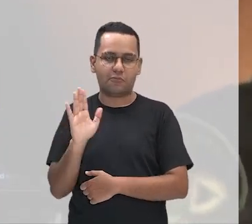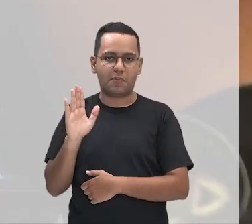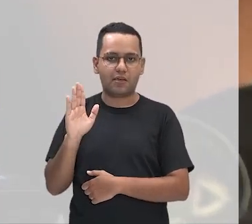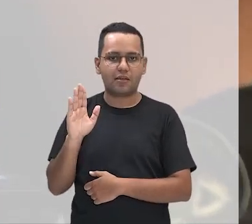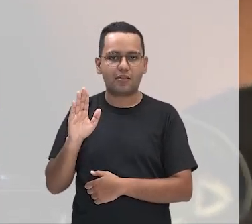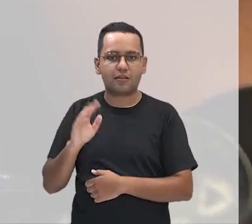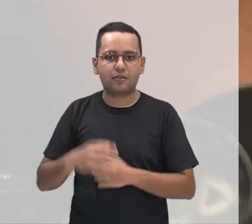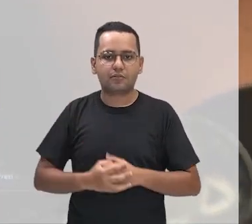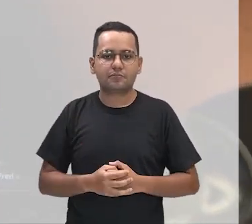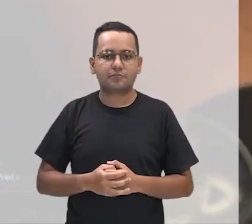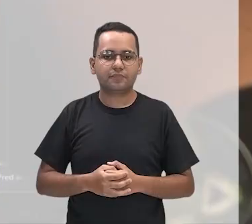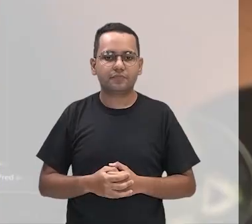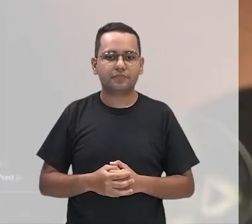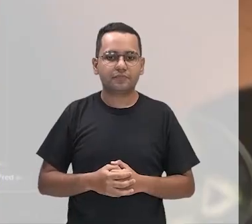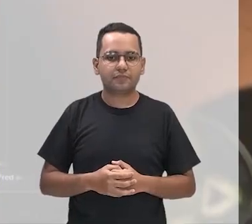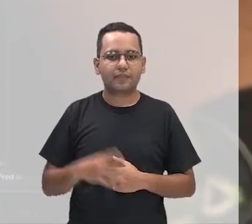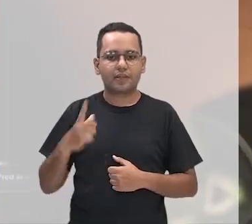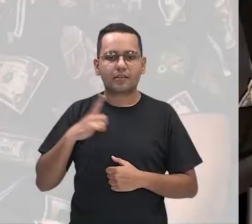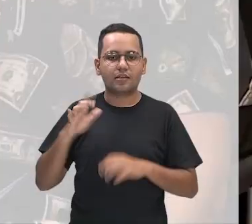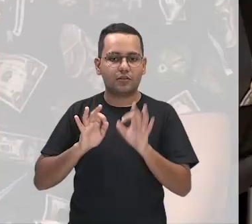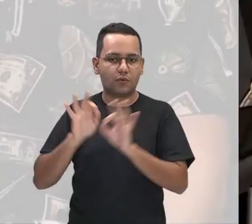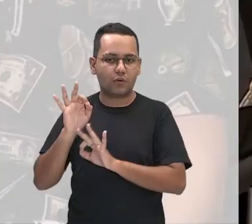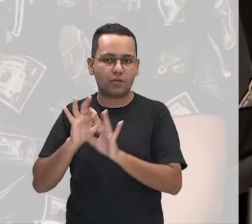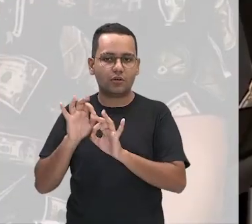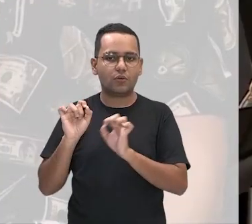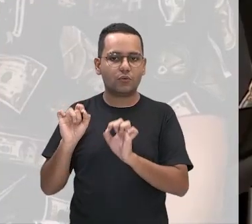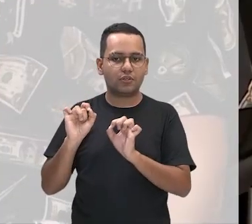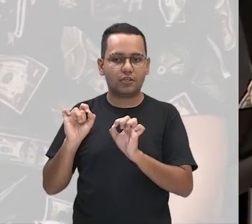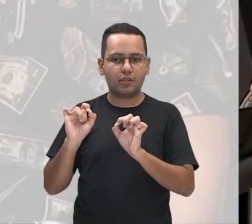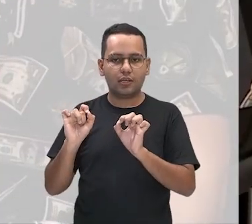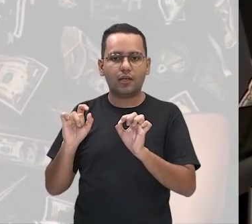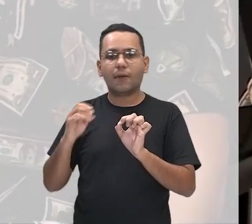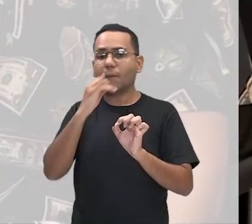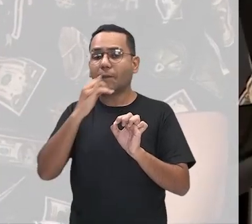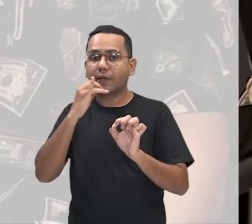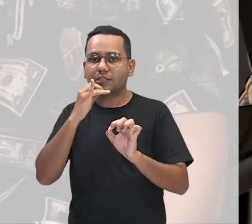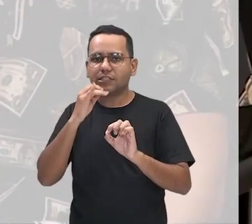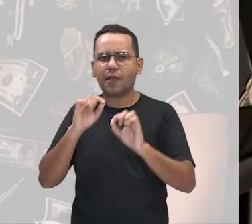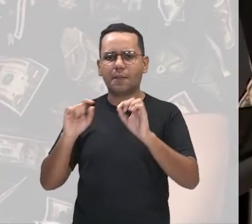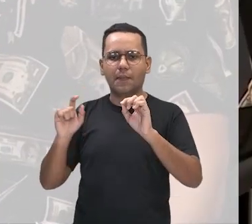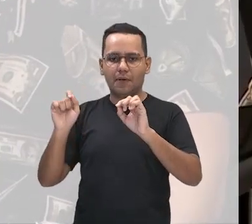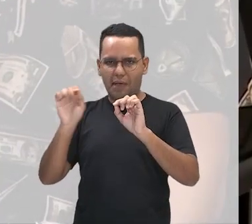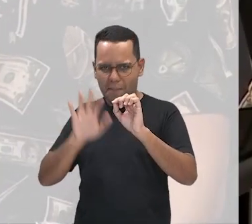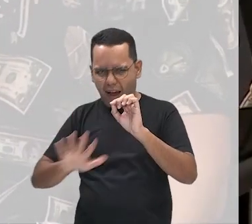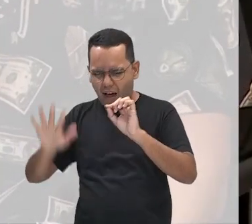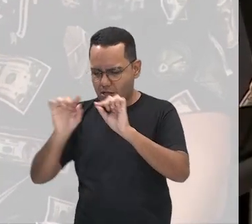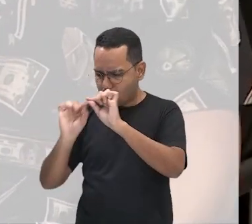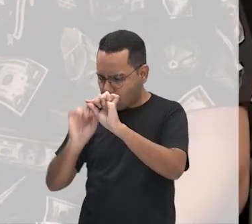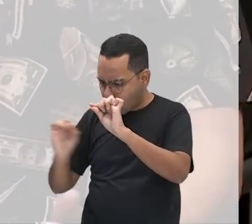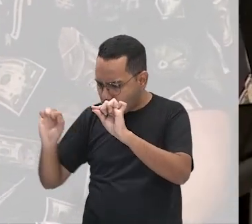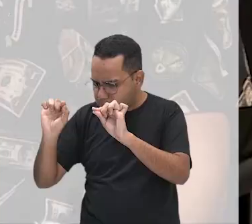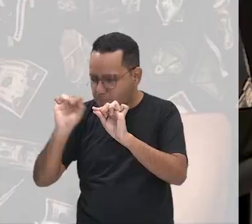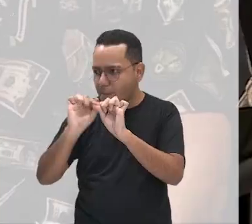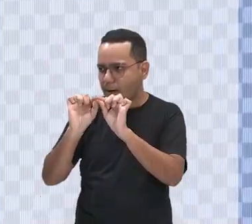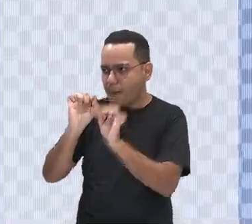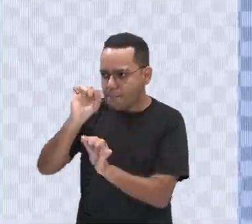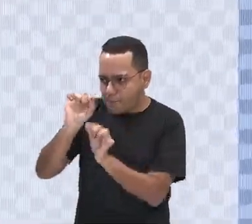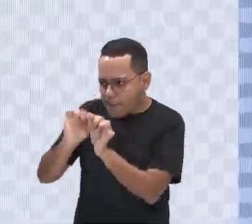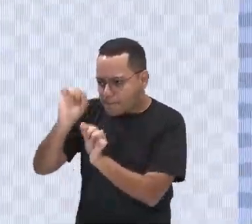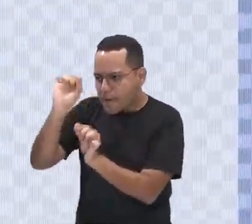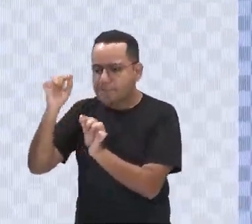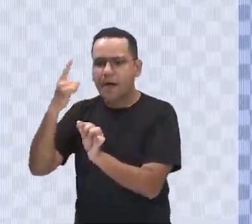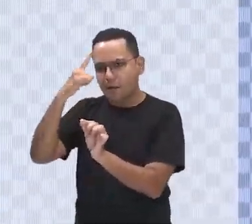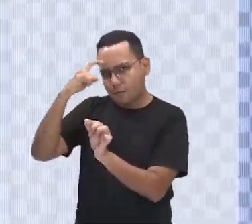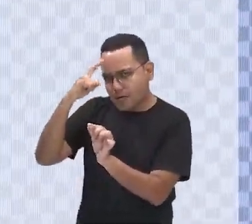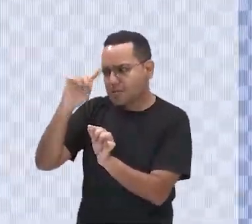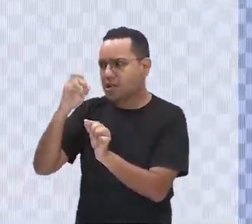onde acontece o rig de personagem, que seria essa ligação de cada ponto do personagem, seja uma sobrancelha no rosto, ou